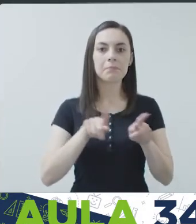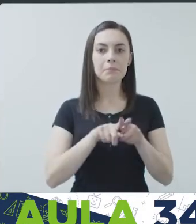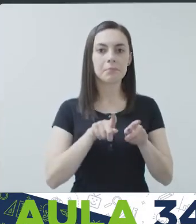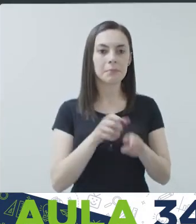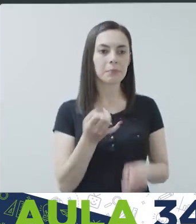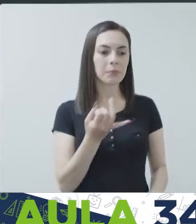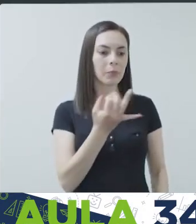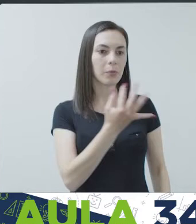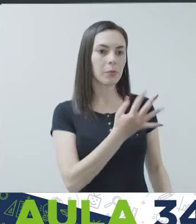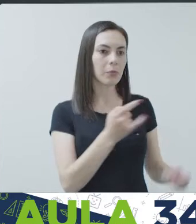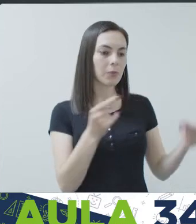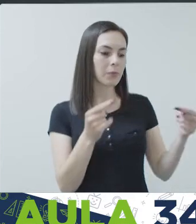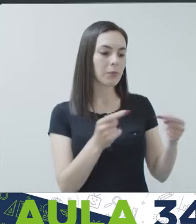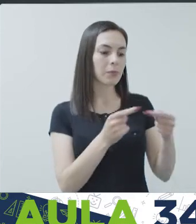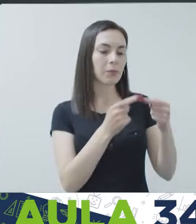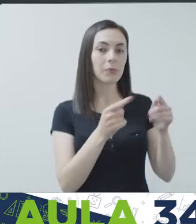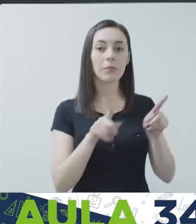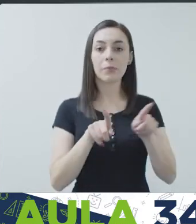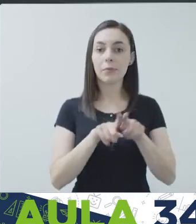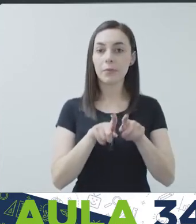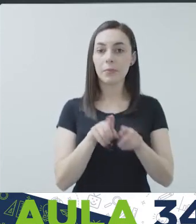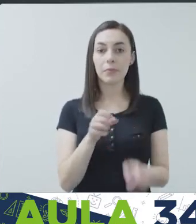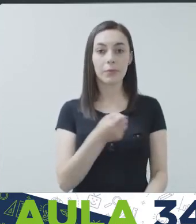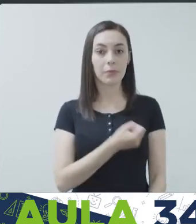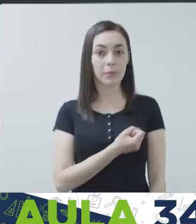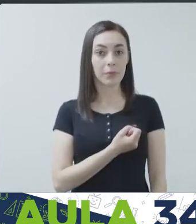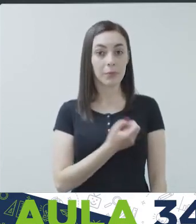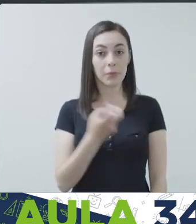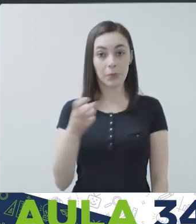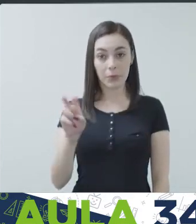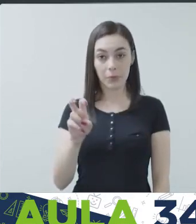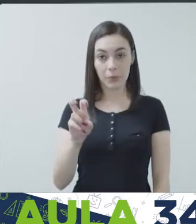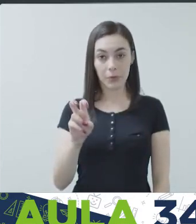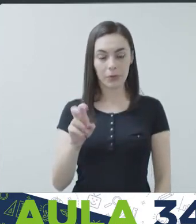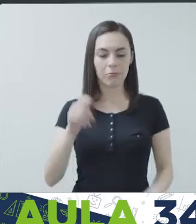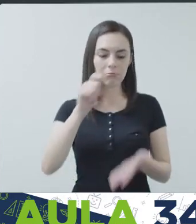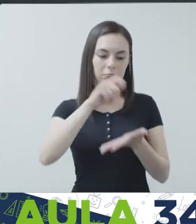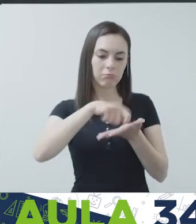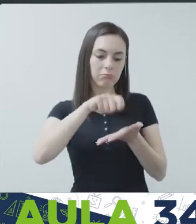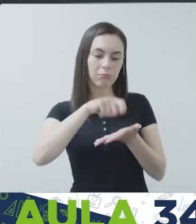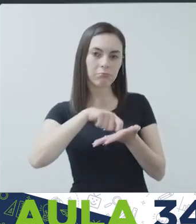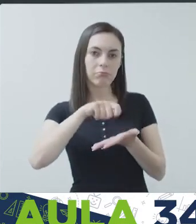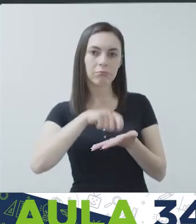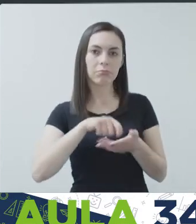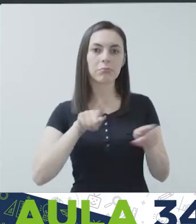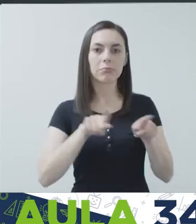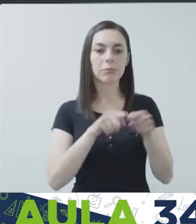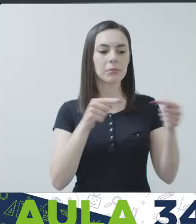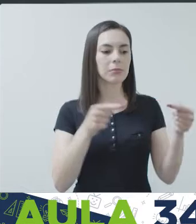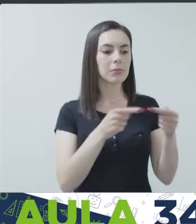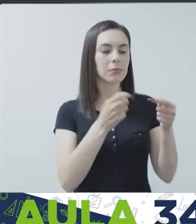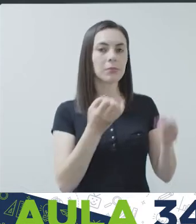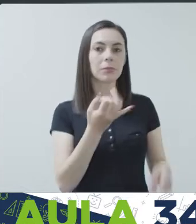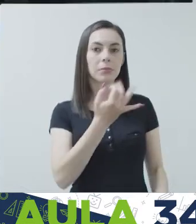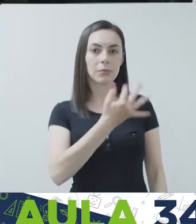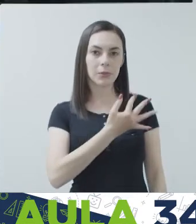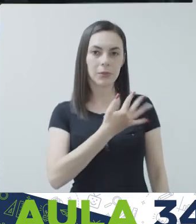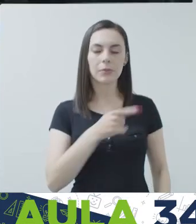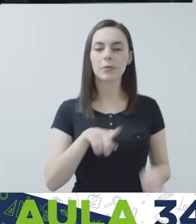e a quantidade. E o número 5, também fizemos o traçado, quantidade e o nome